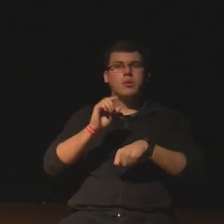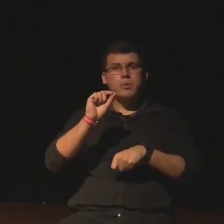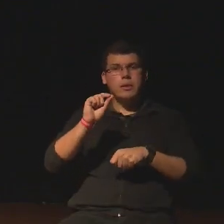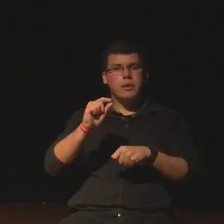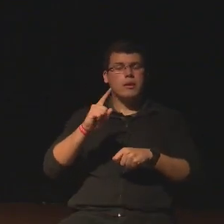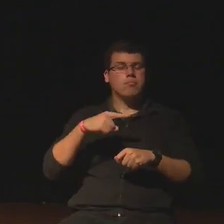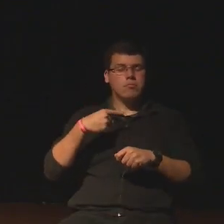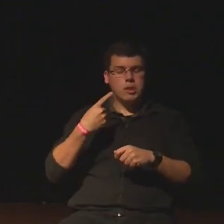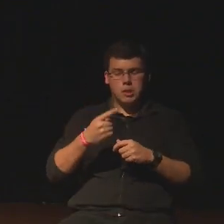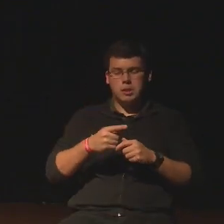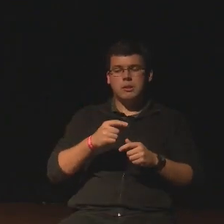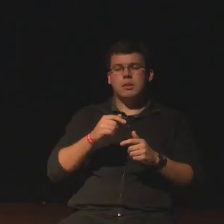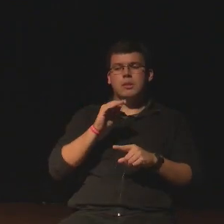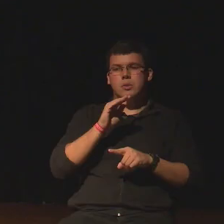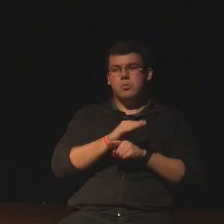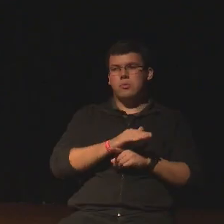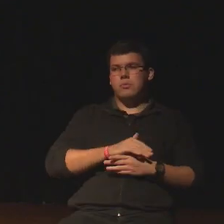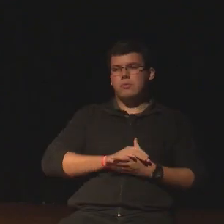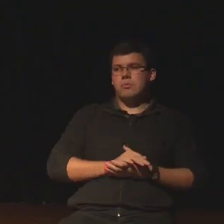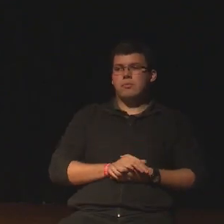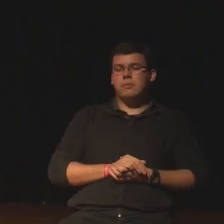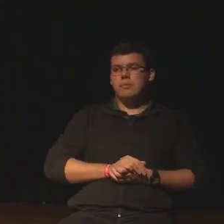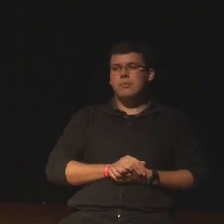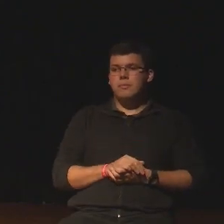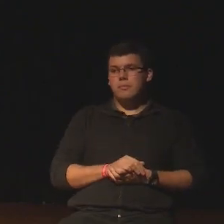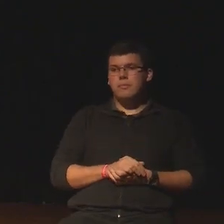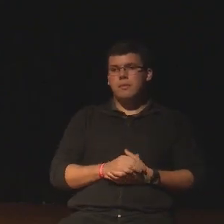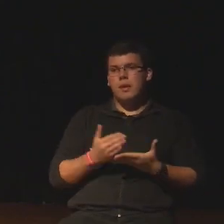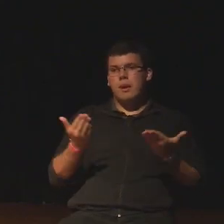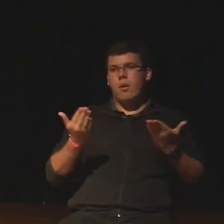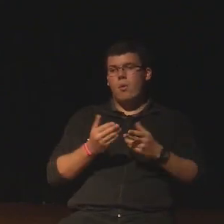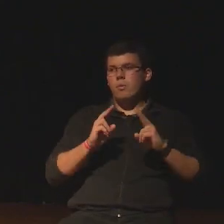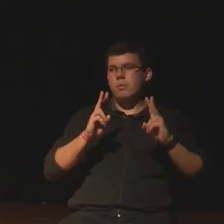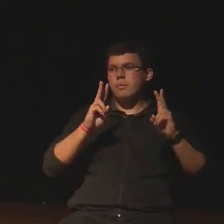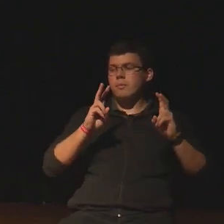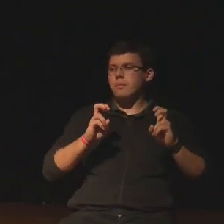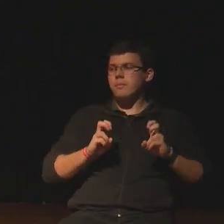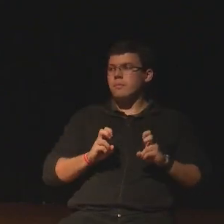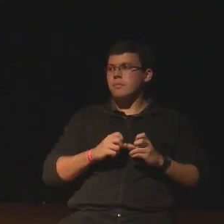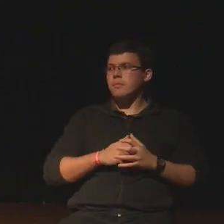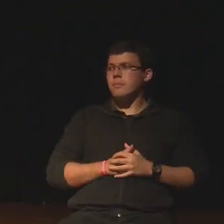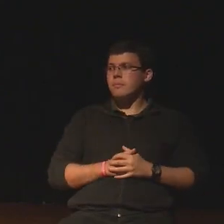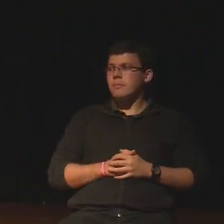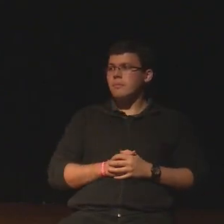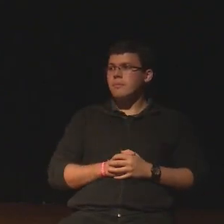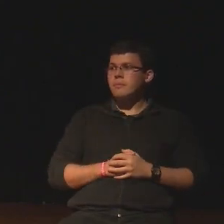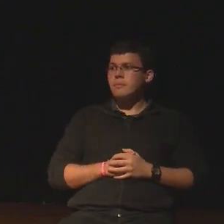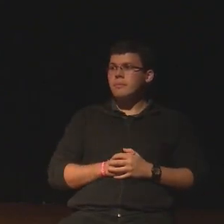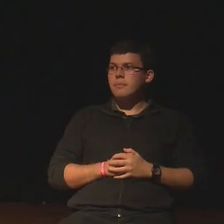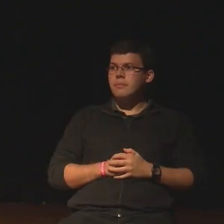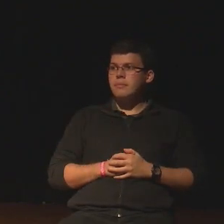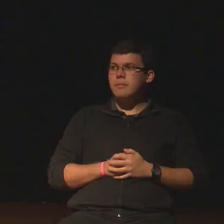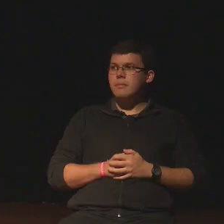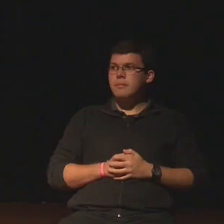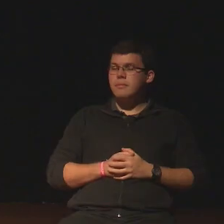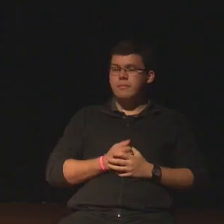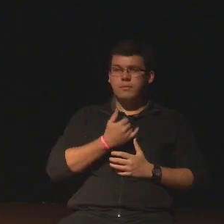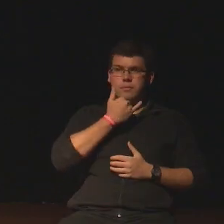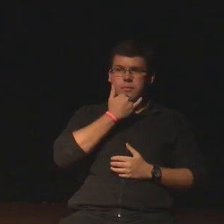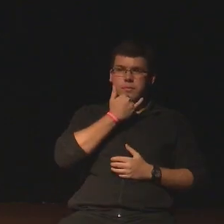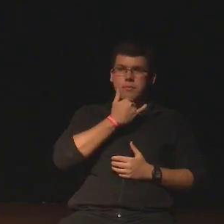tudo bem? Com relação à manifestação, eu estou falando muito, minha boca secou, gente, calma aí, só um